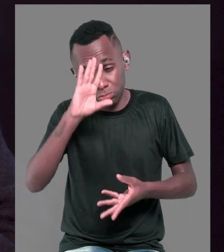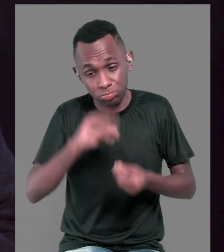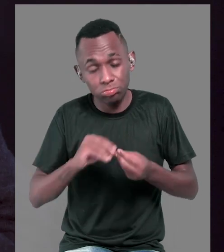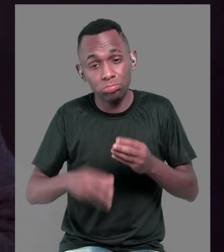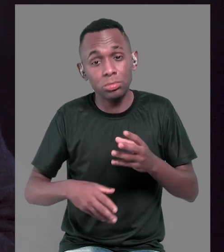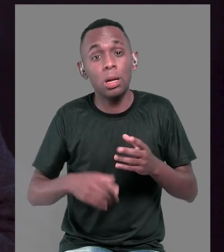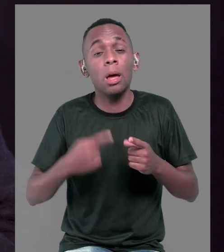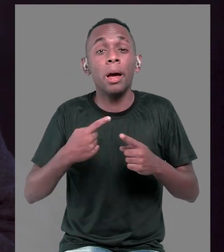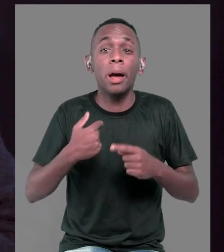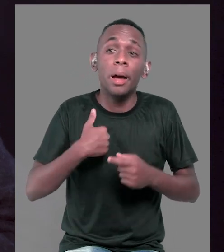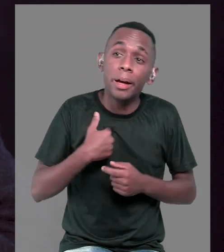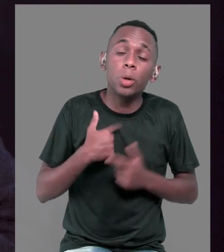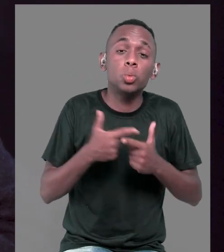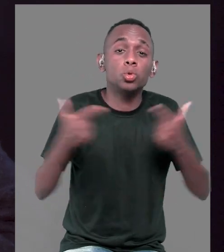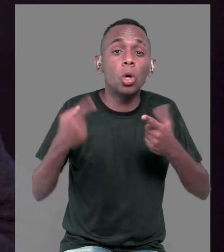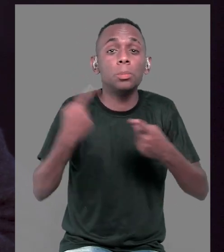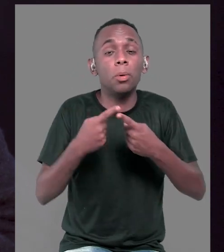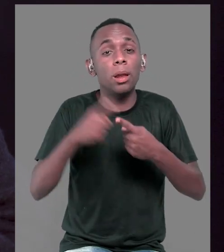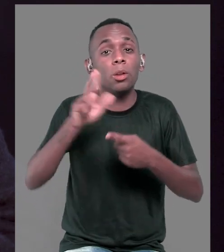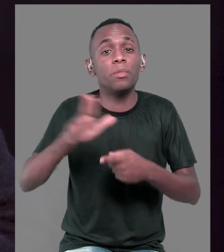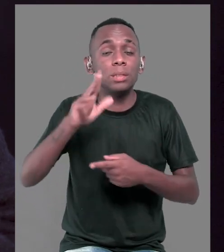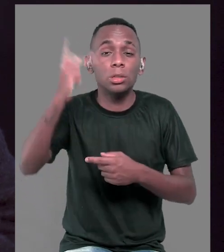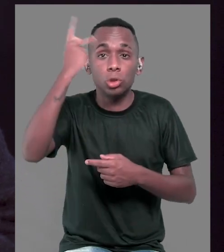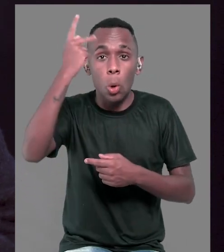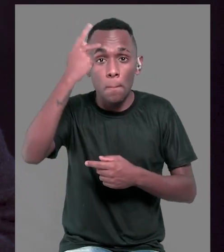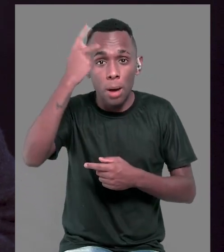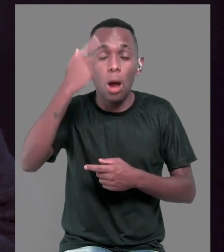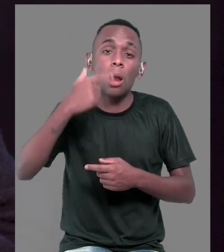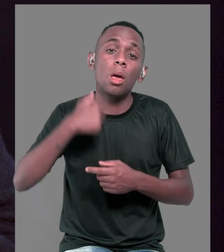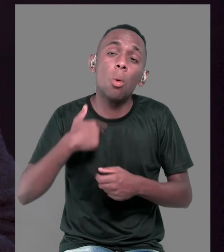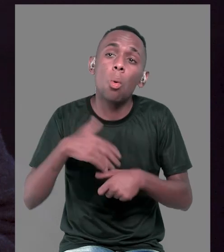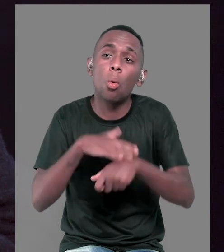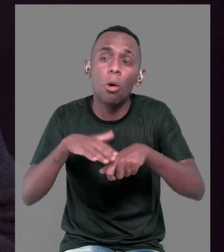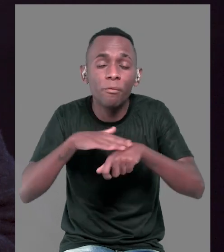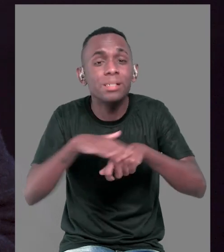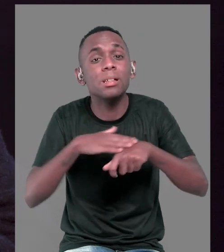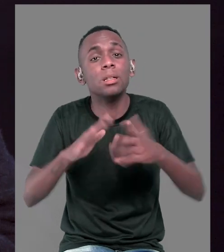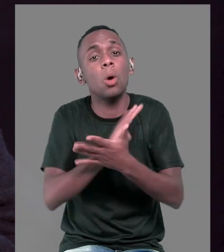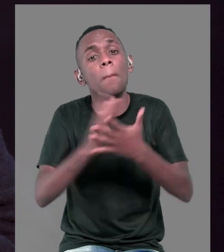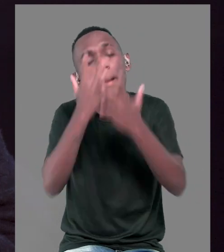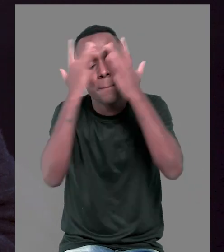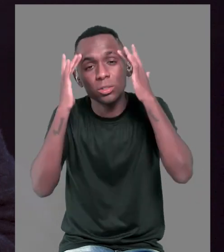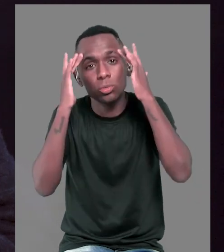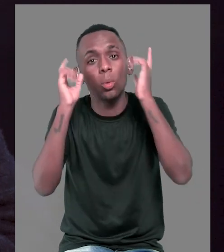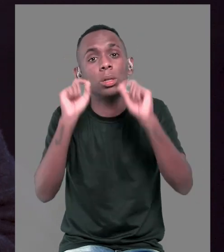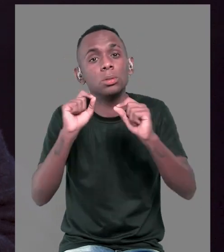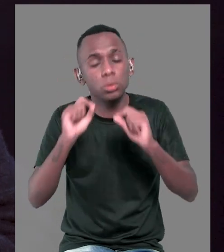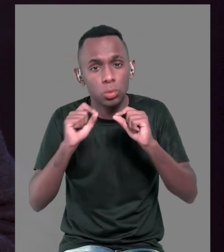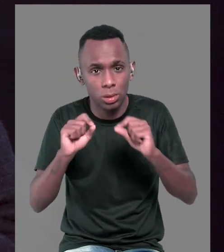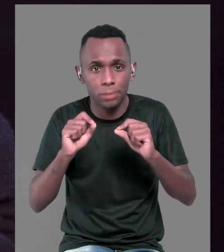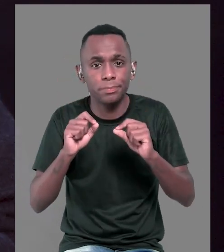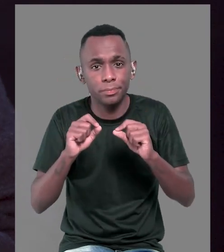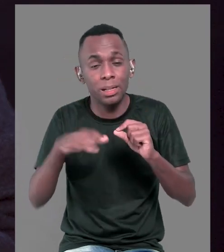Universidade de São Paulo eu tenho conversado muito com pessoas que são da área de exatas,